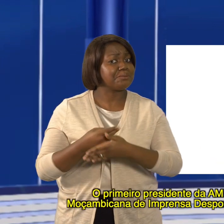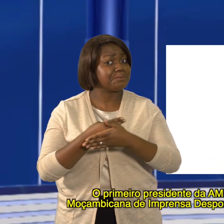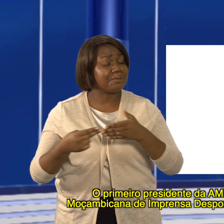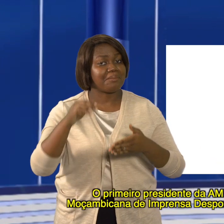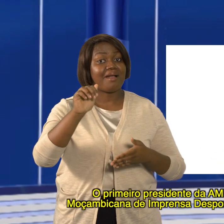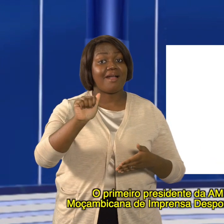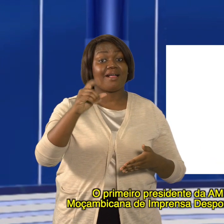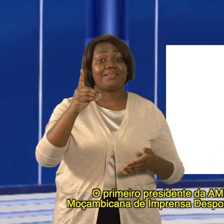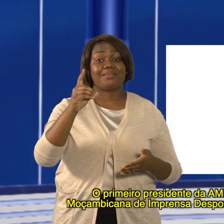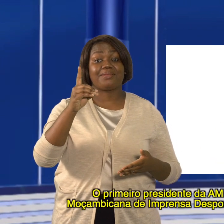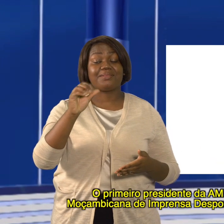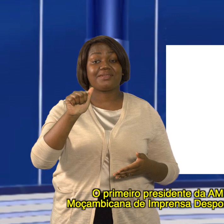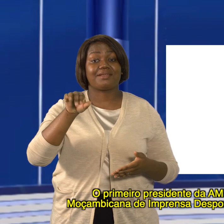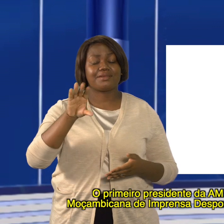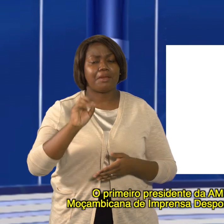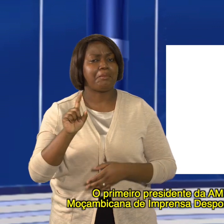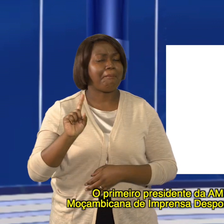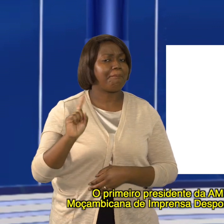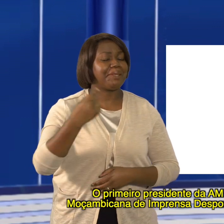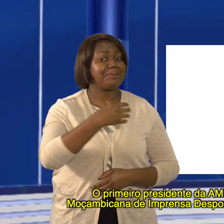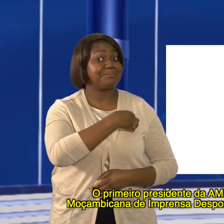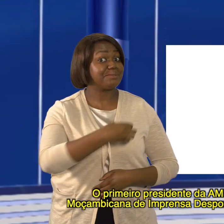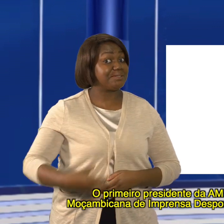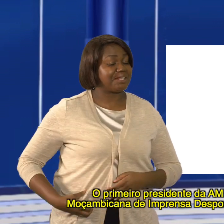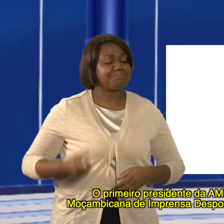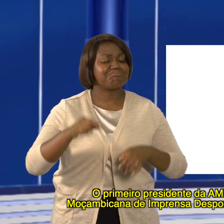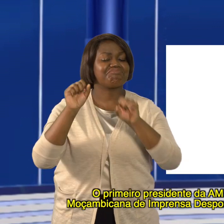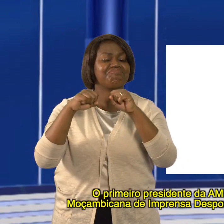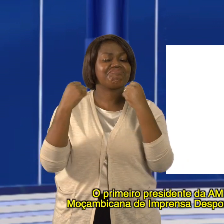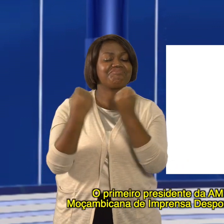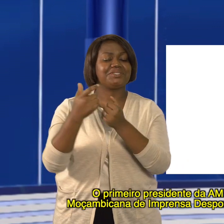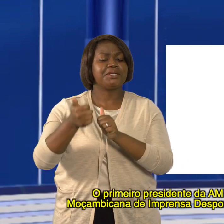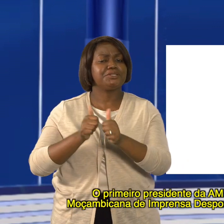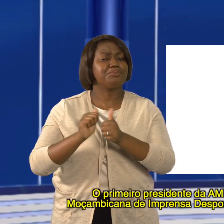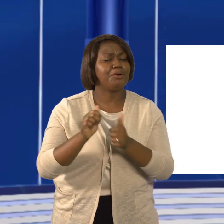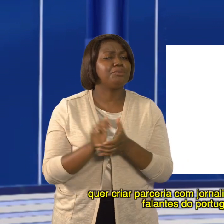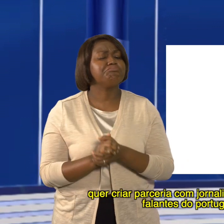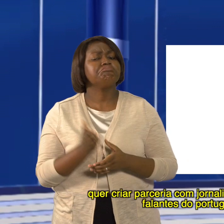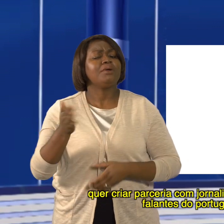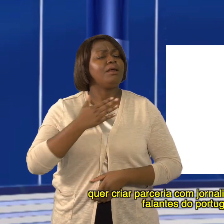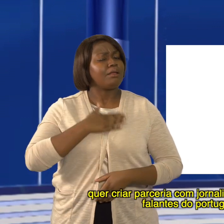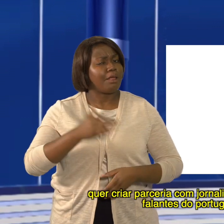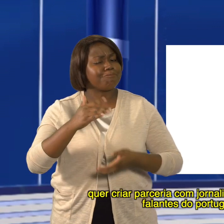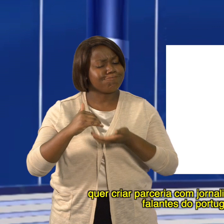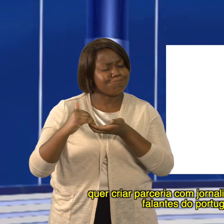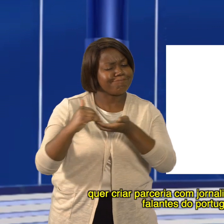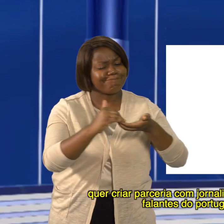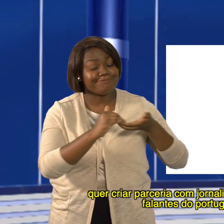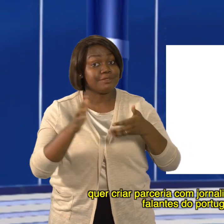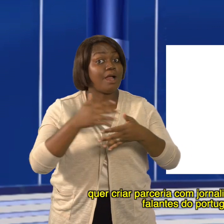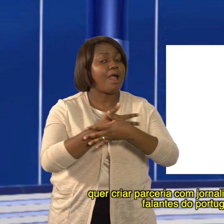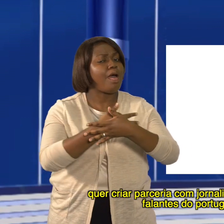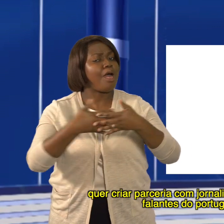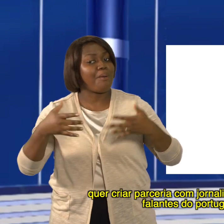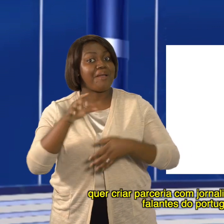O primeiro presidente da Amide, Associação Moçambicana de Imprensa Desportiva, Adão Matimbe, quer criar parceria com